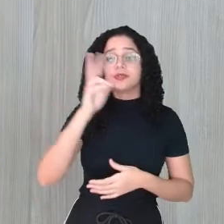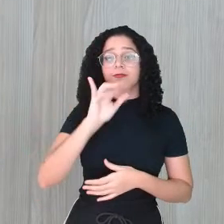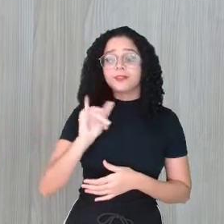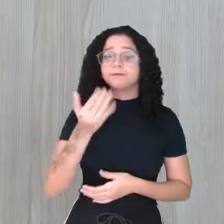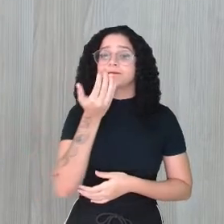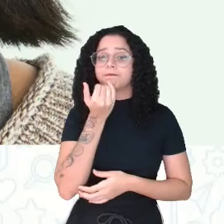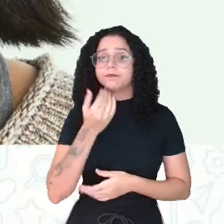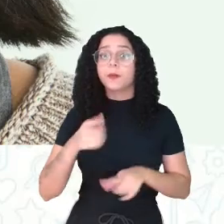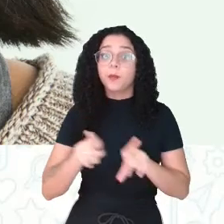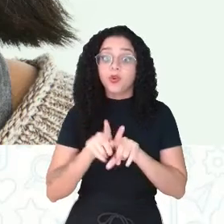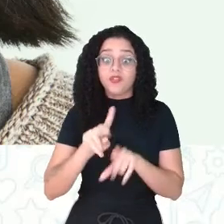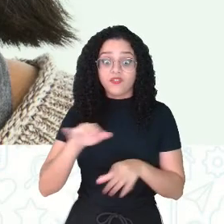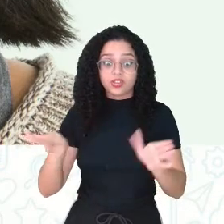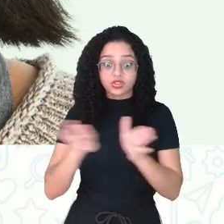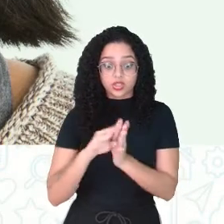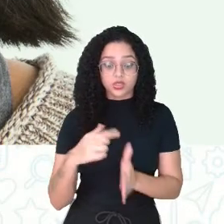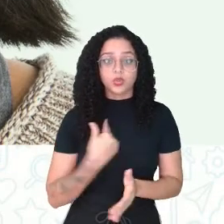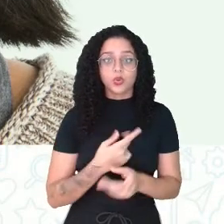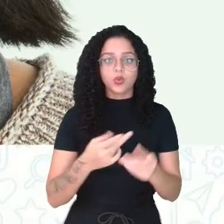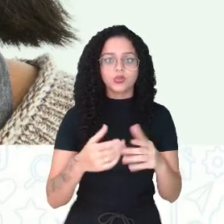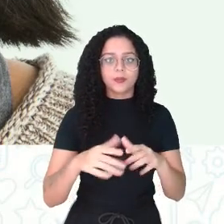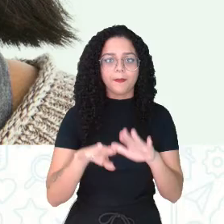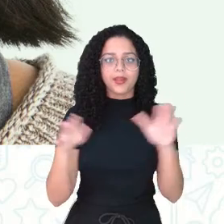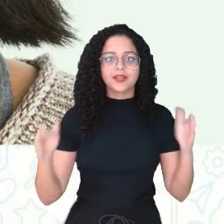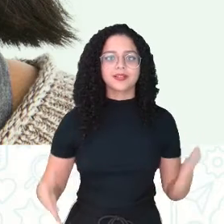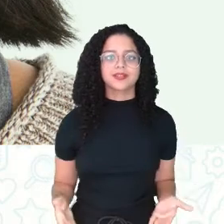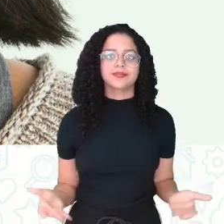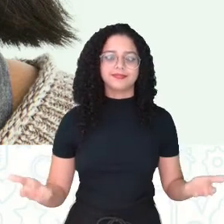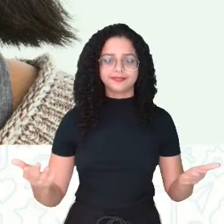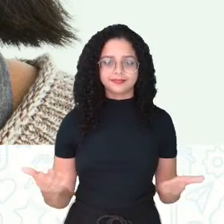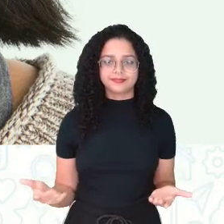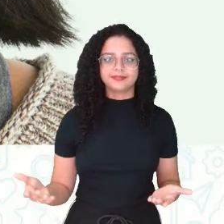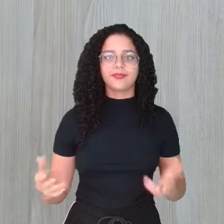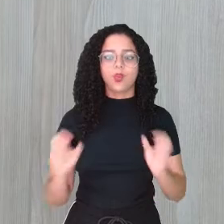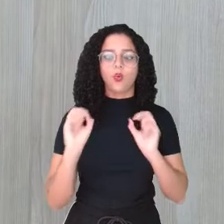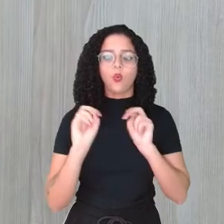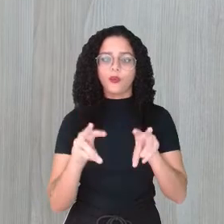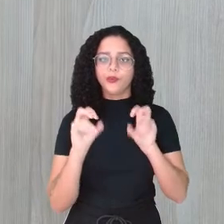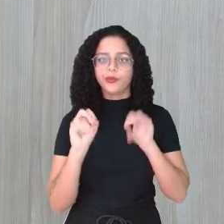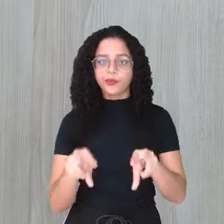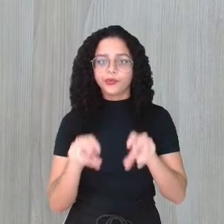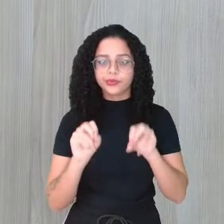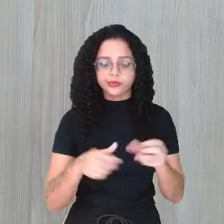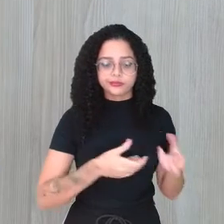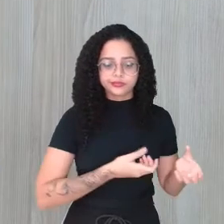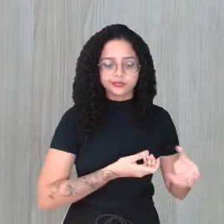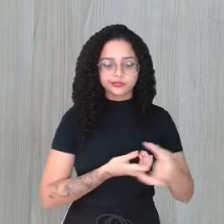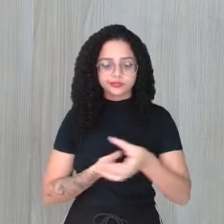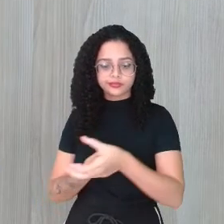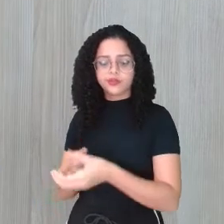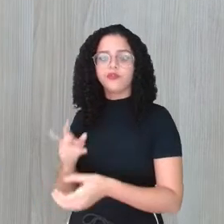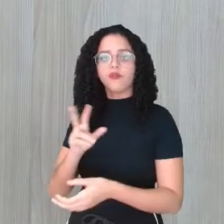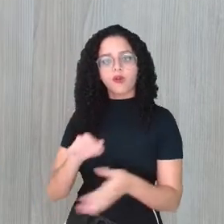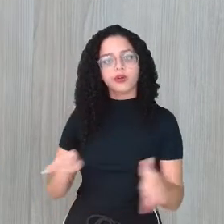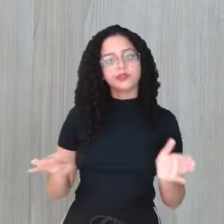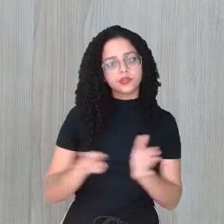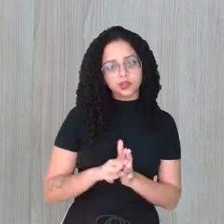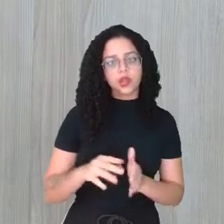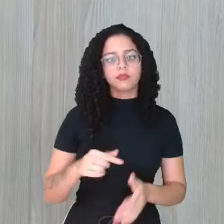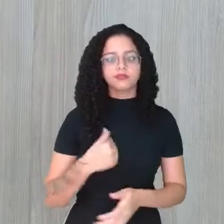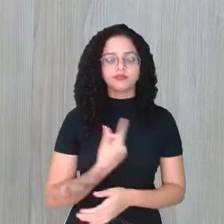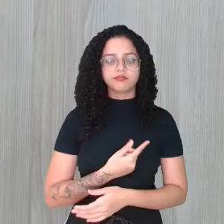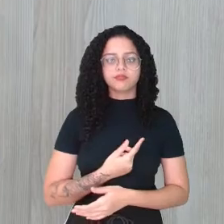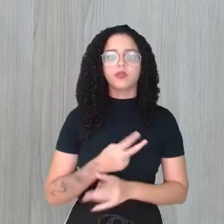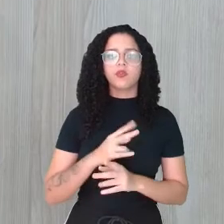vai chegar na nossa mesa, tá? Esse agrotóxico que foi colocado ali na plantação vai chegar na nossa mesa e